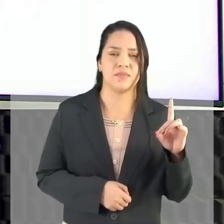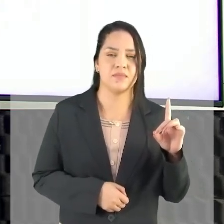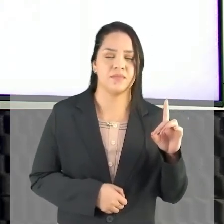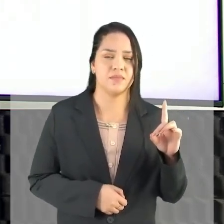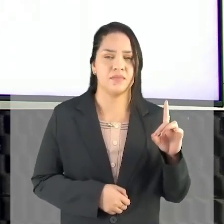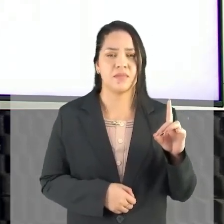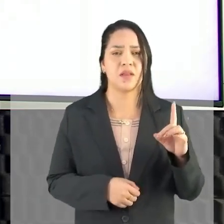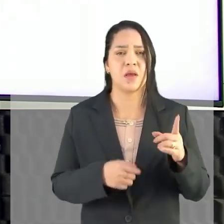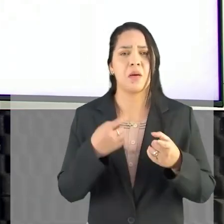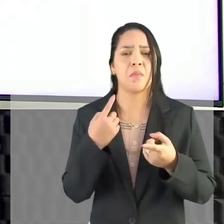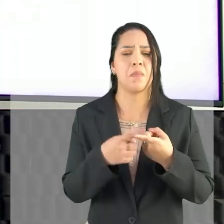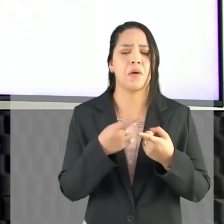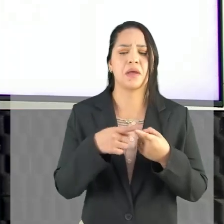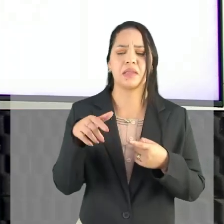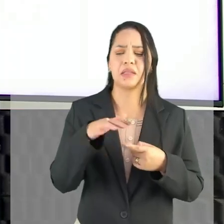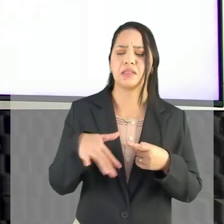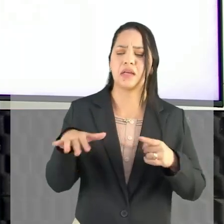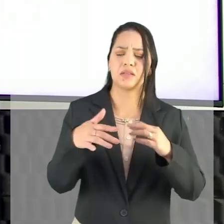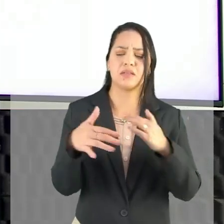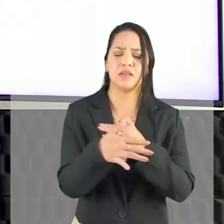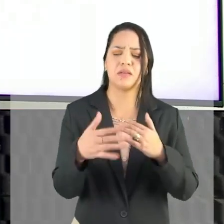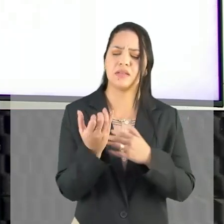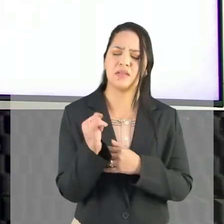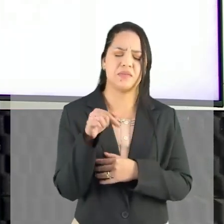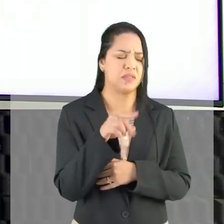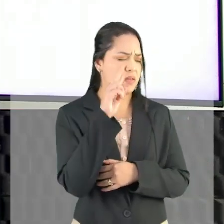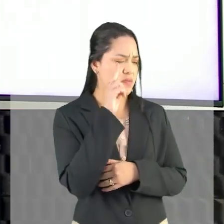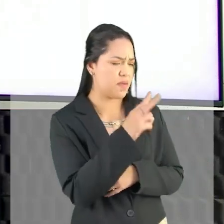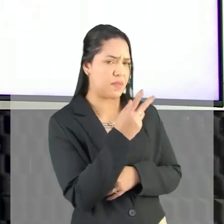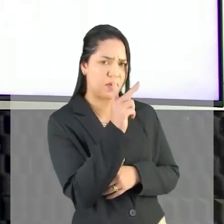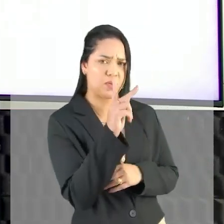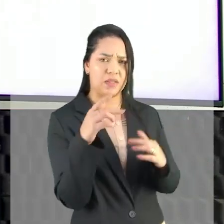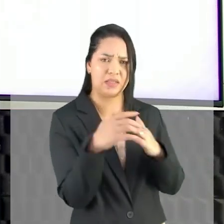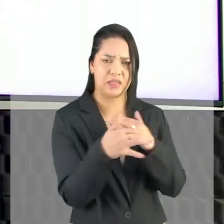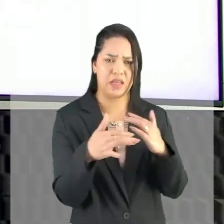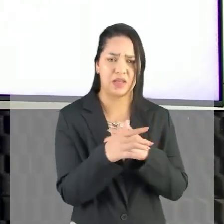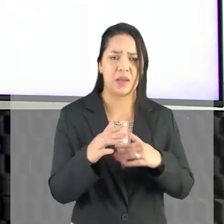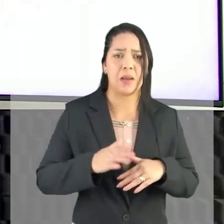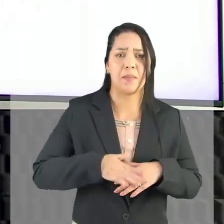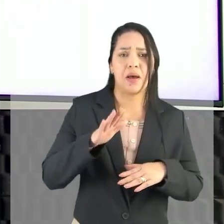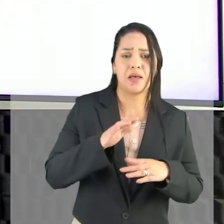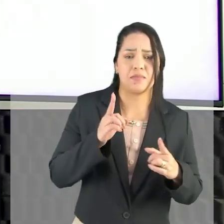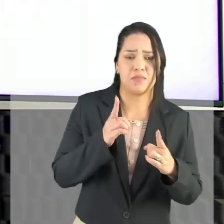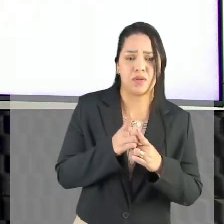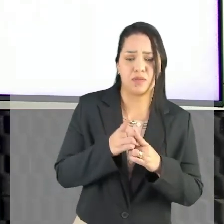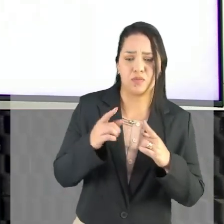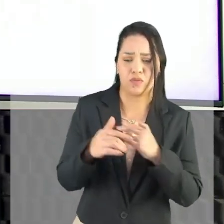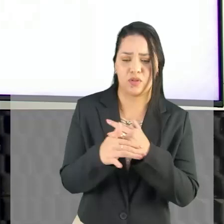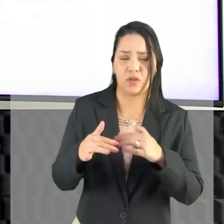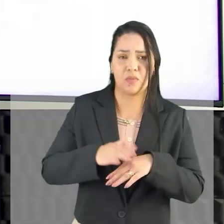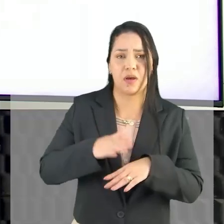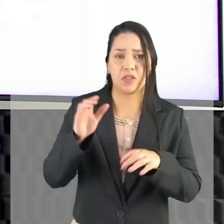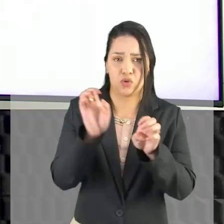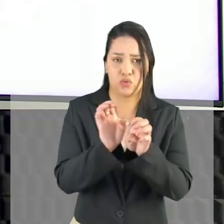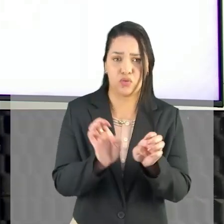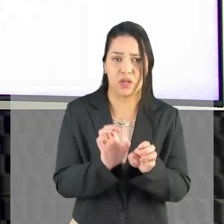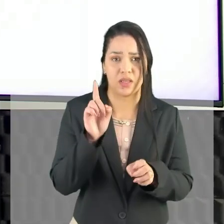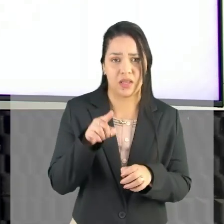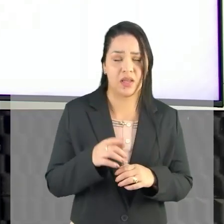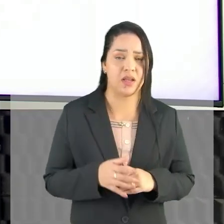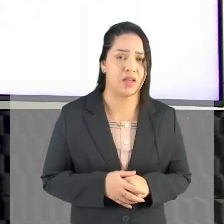cidades. Por que nas áreas centrais? Porque se você olhar para a sua cidade, quanto mais próximo do centro, mais estruturada ela